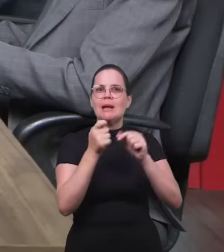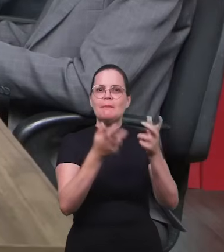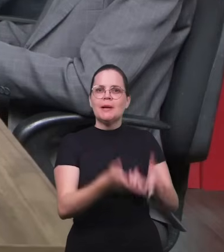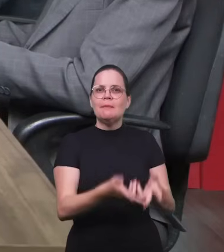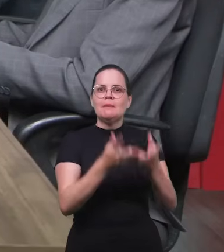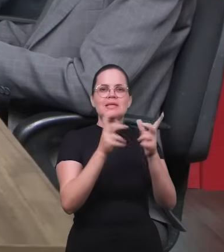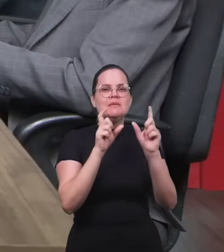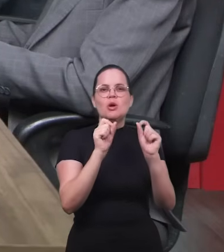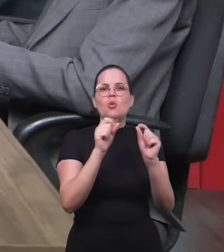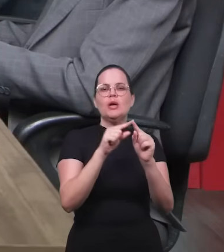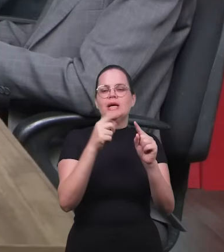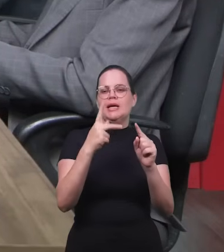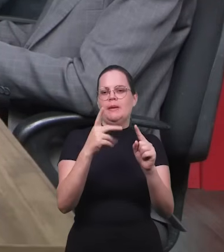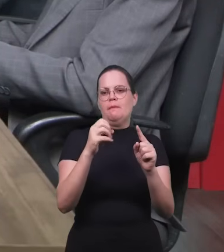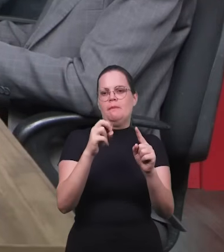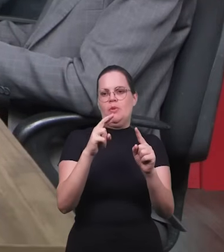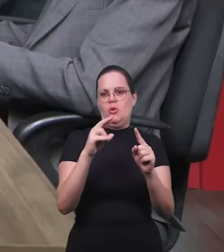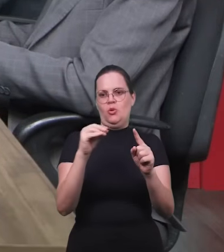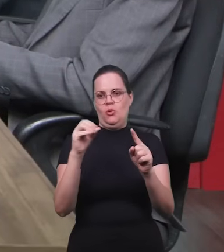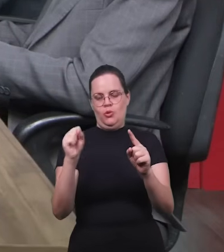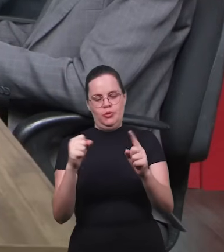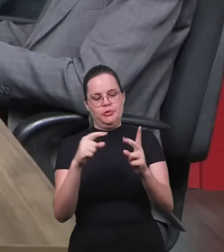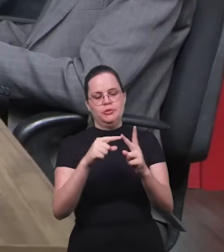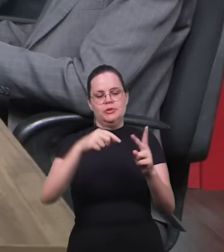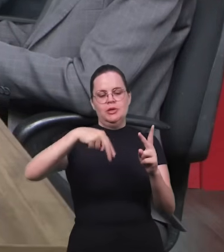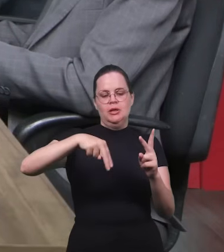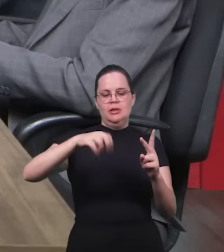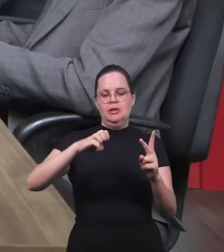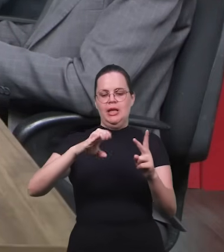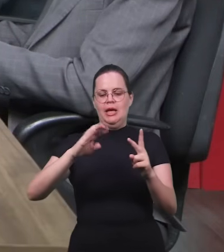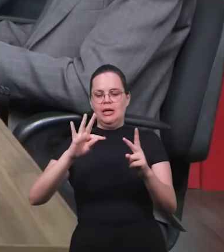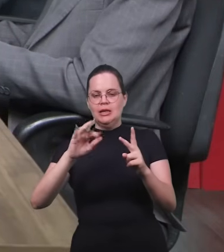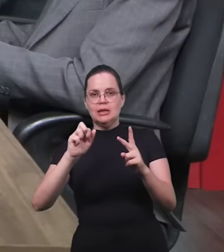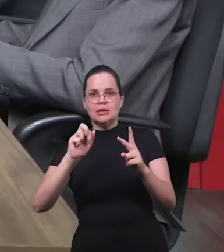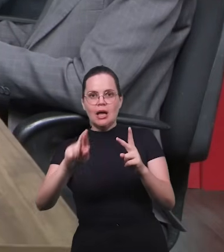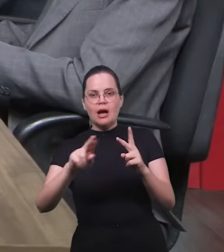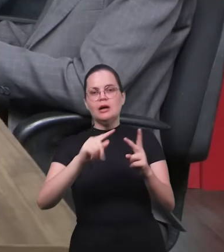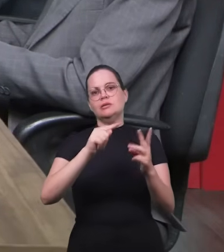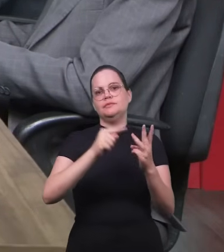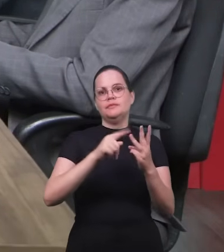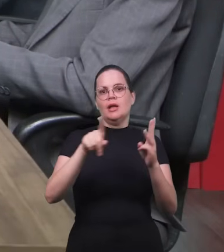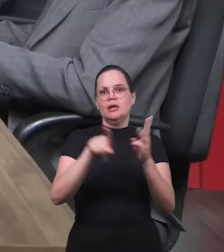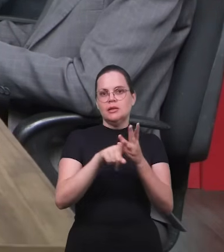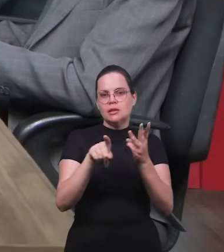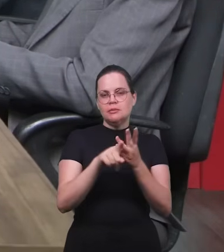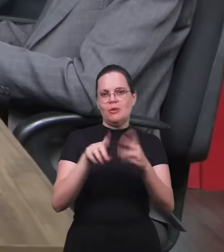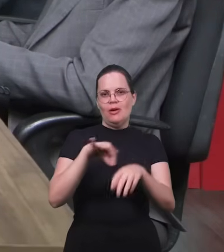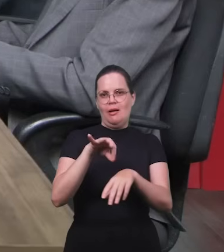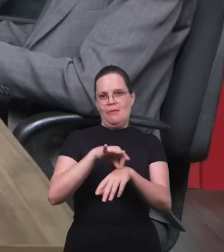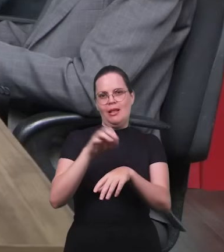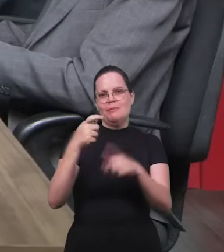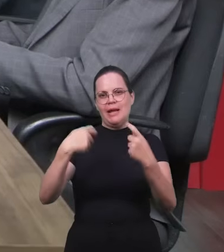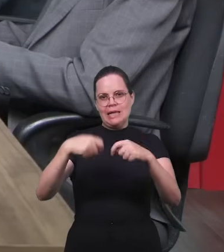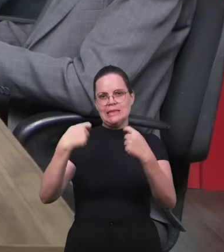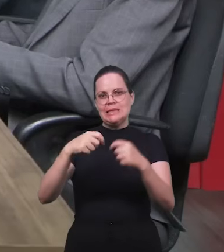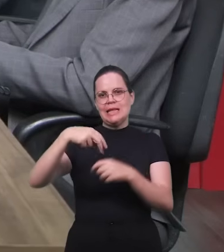pólens, o néctar, que seria para sua alimentação, até mesmo para a fabricação do mel, no caso das abelhas.